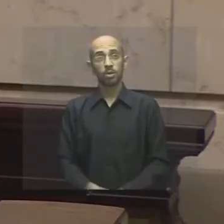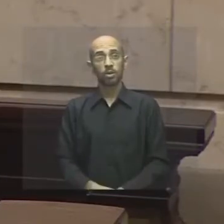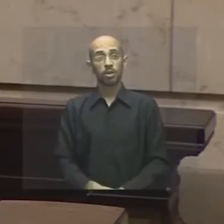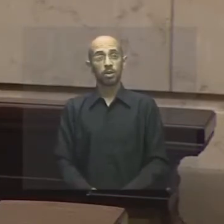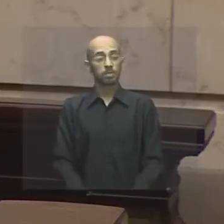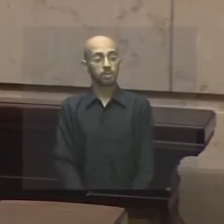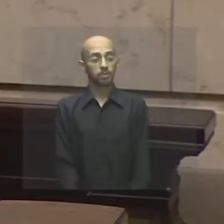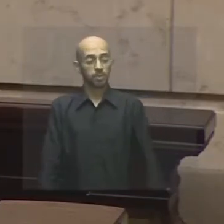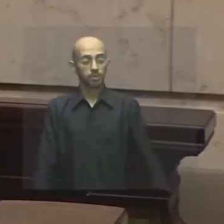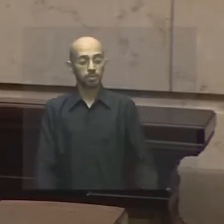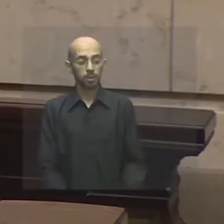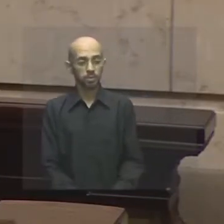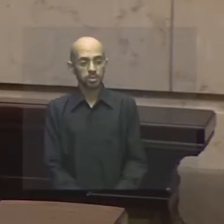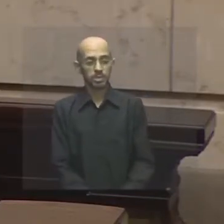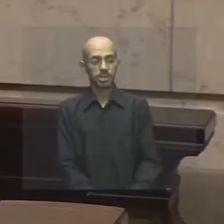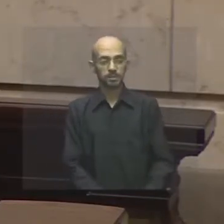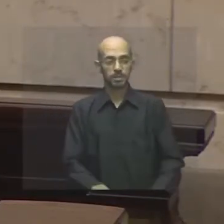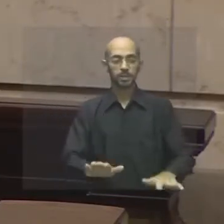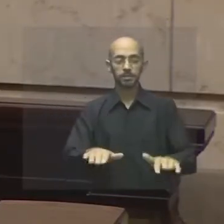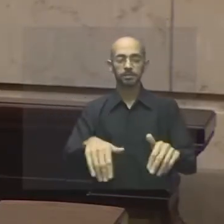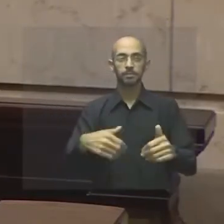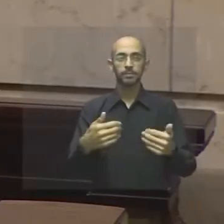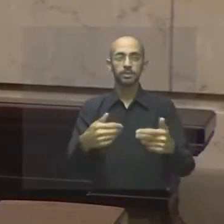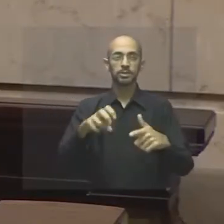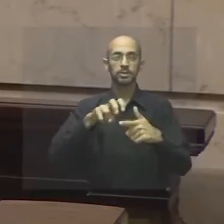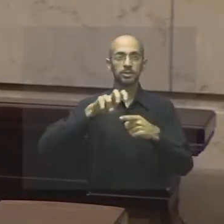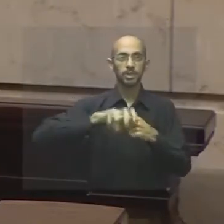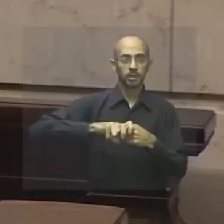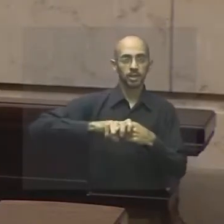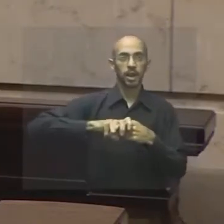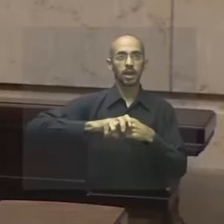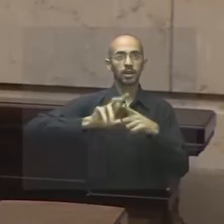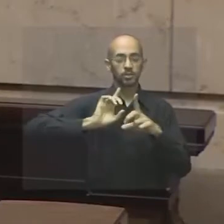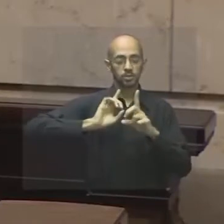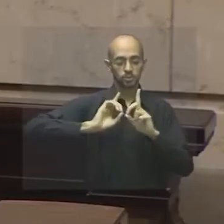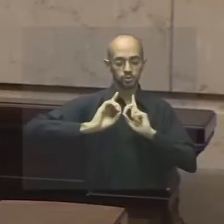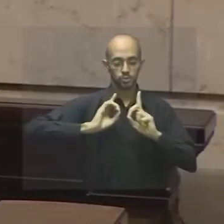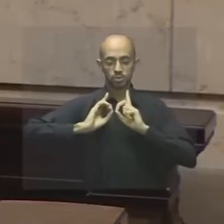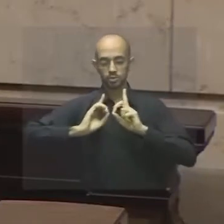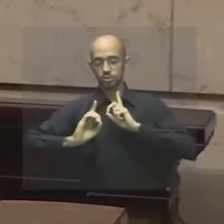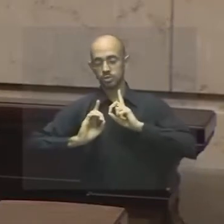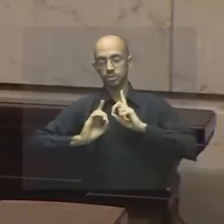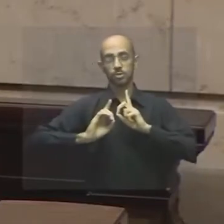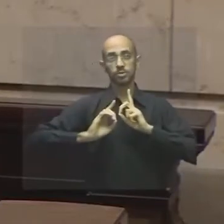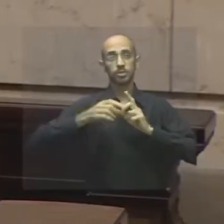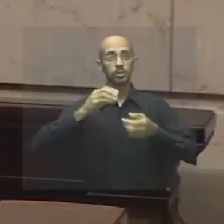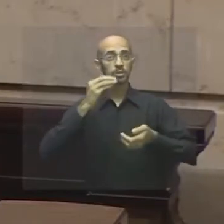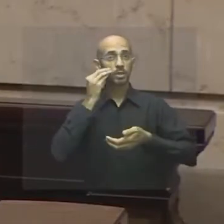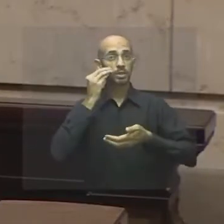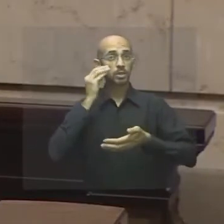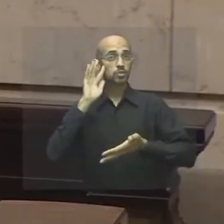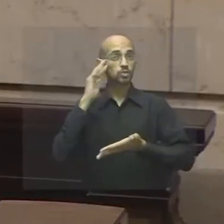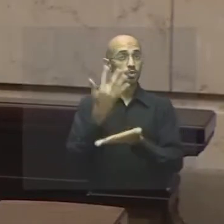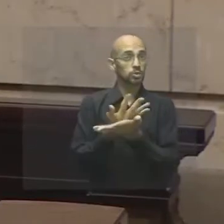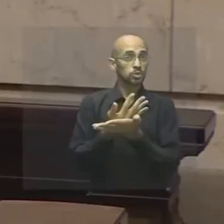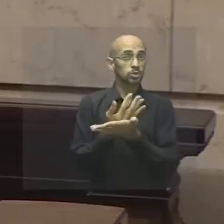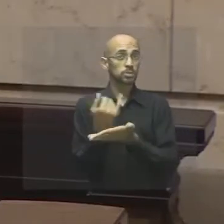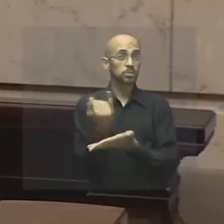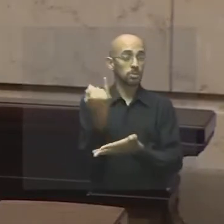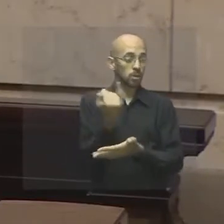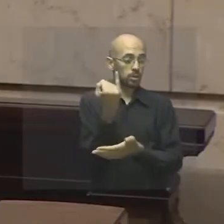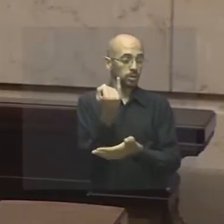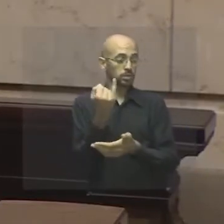a responsabilidade, sentaram, discutiram e estão trazendo soluções importantes que